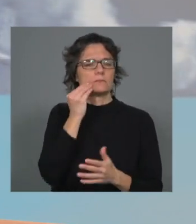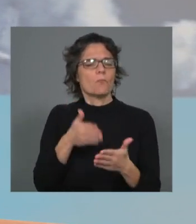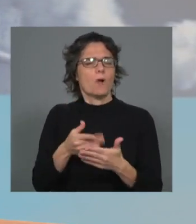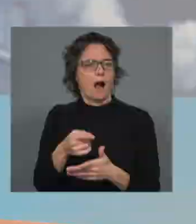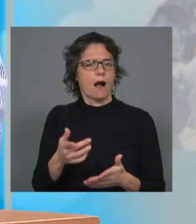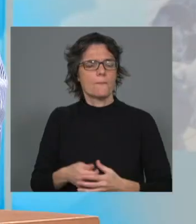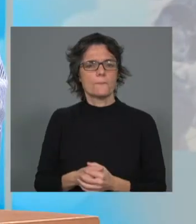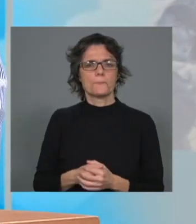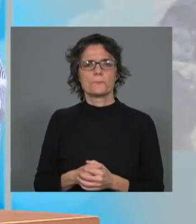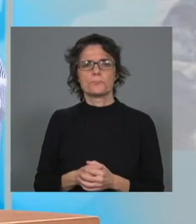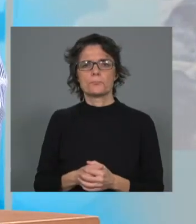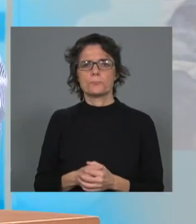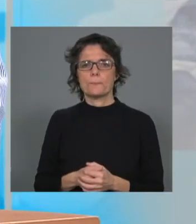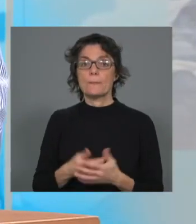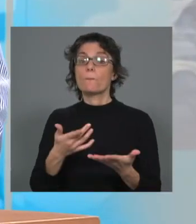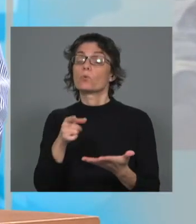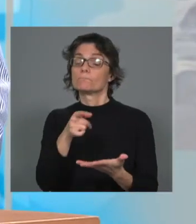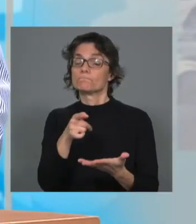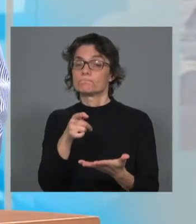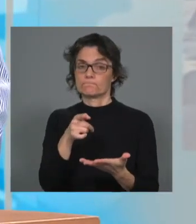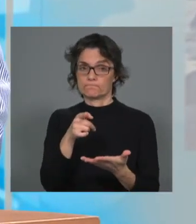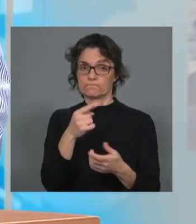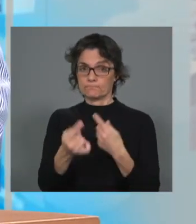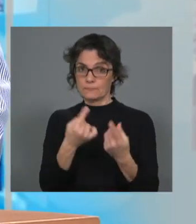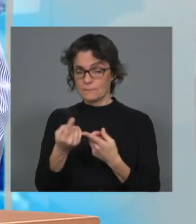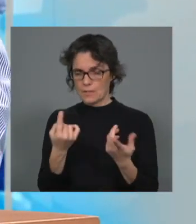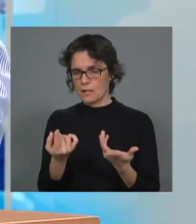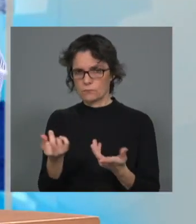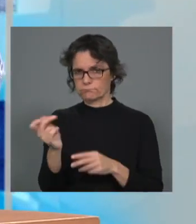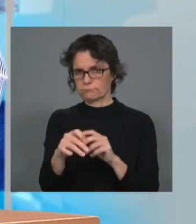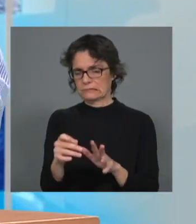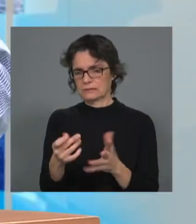como já tivemos a oportunidade de falar aqui dos tempos, que vieram para ficar e que foram